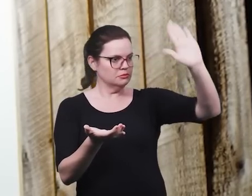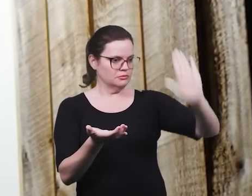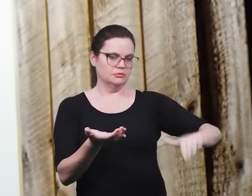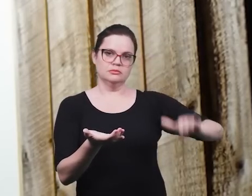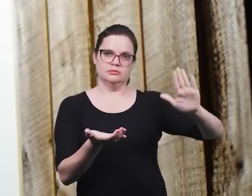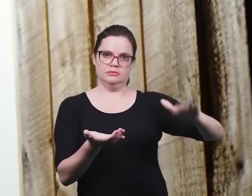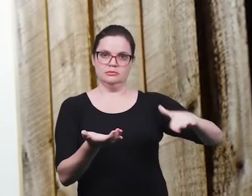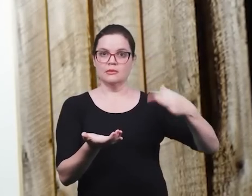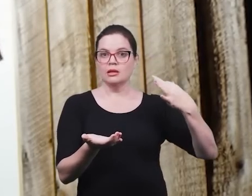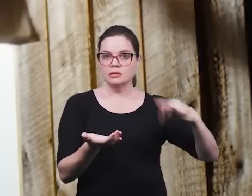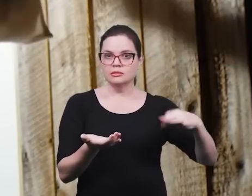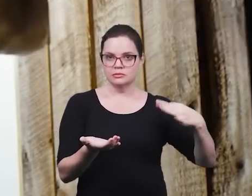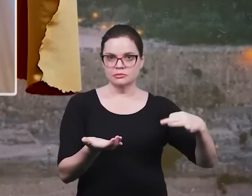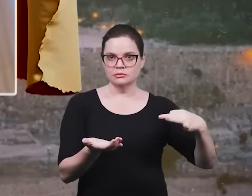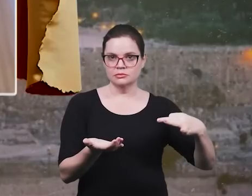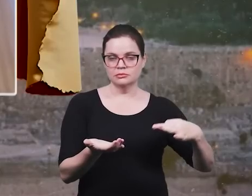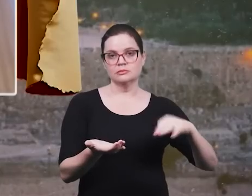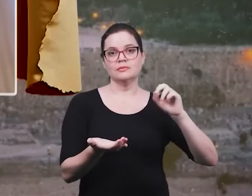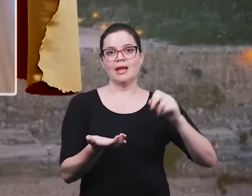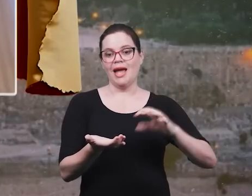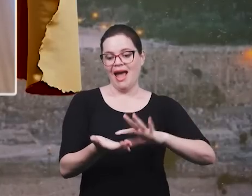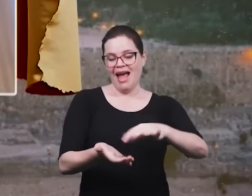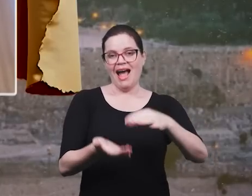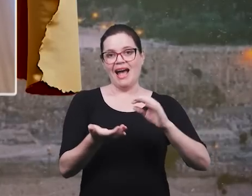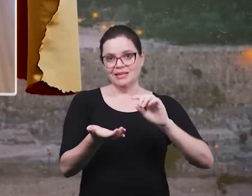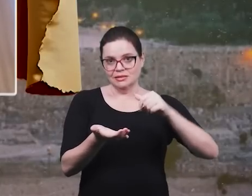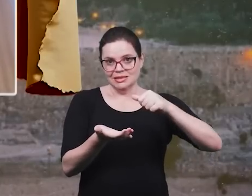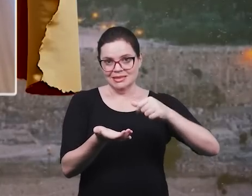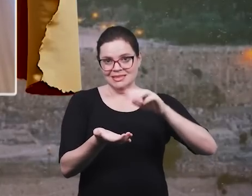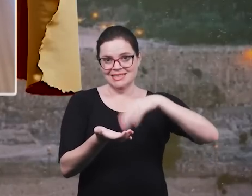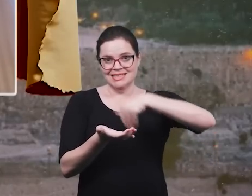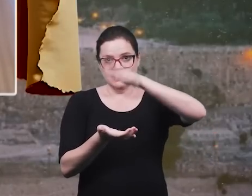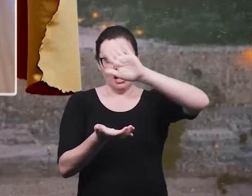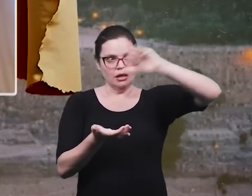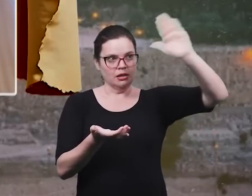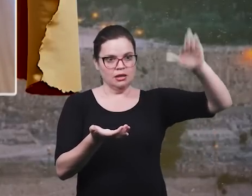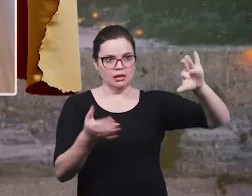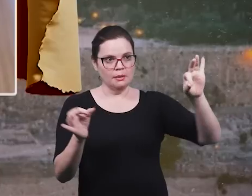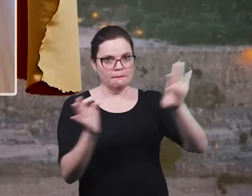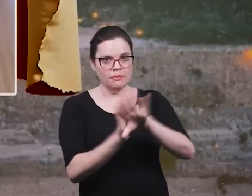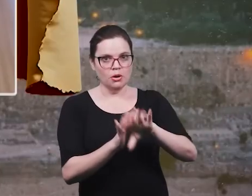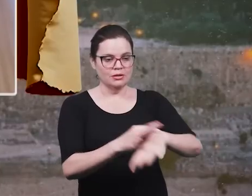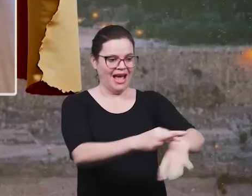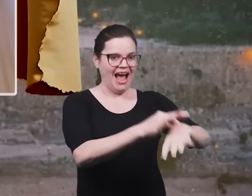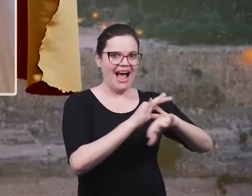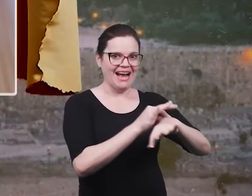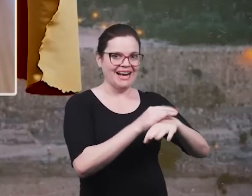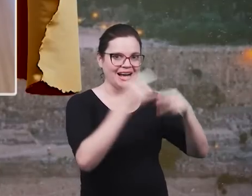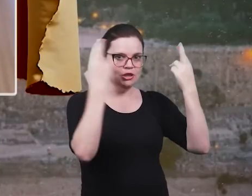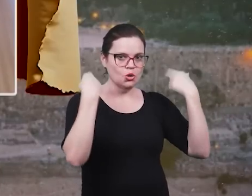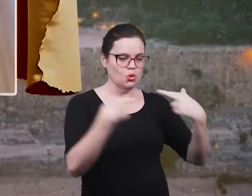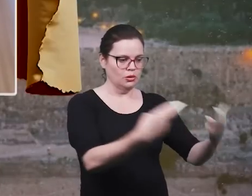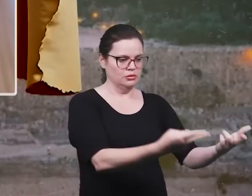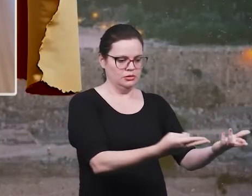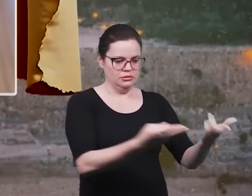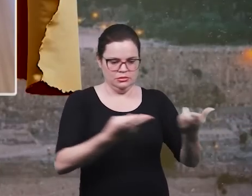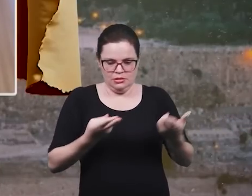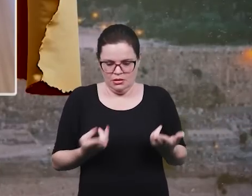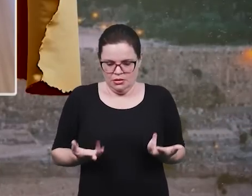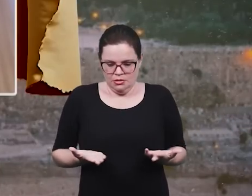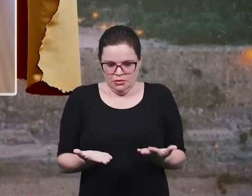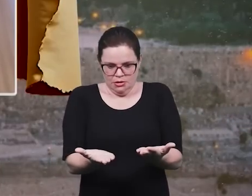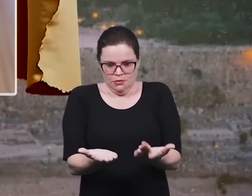casas. E a carne do cordeiro foi comida dentro das casas, com